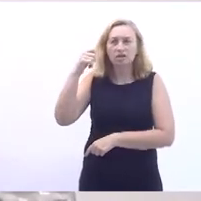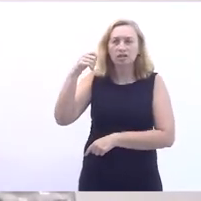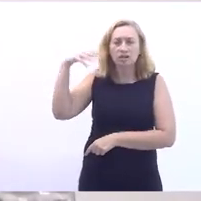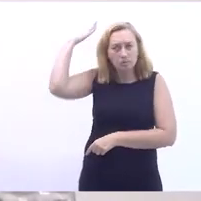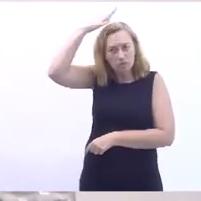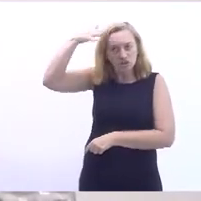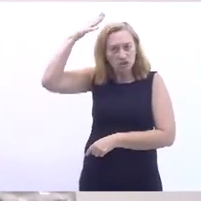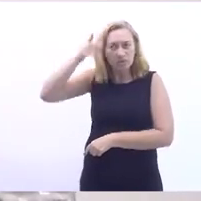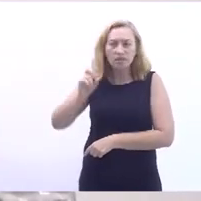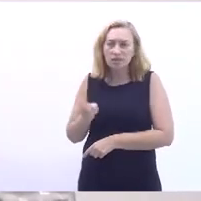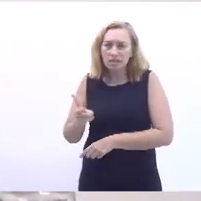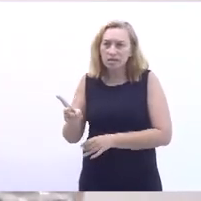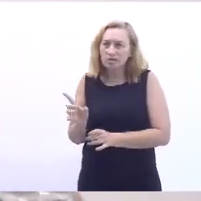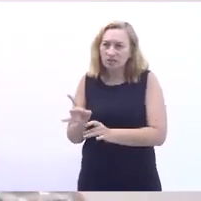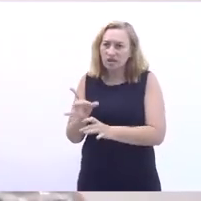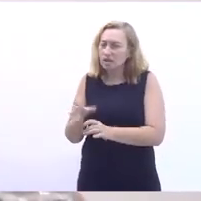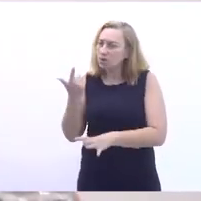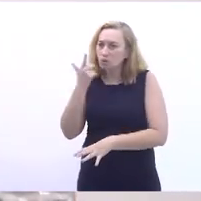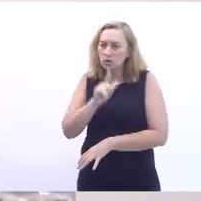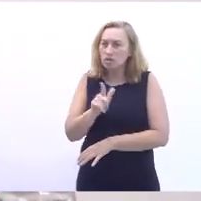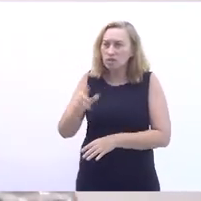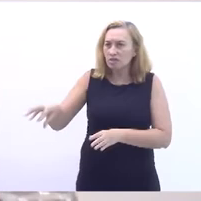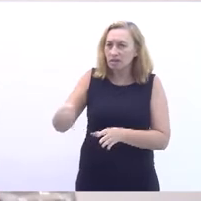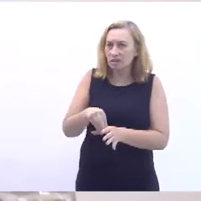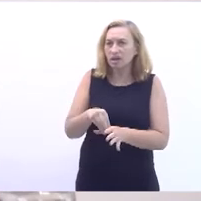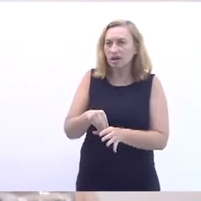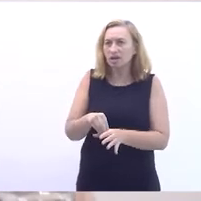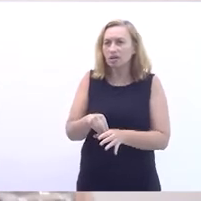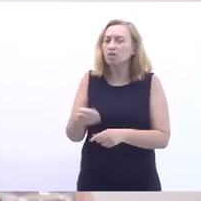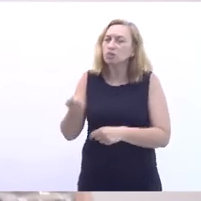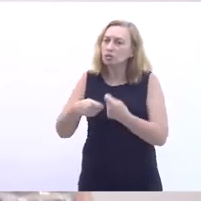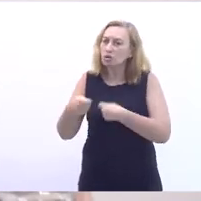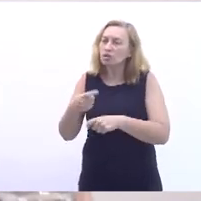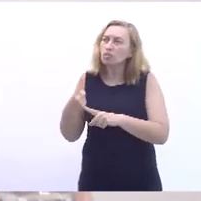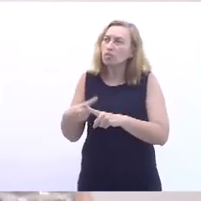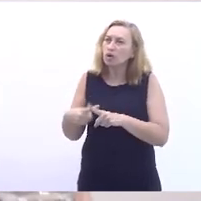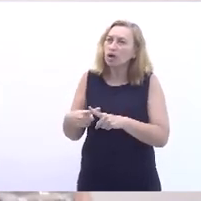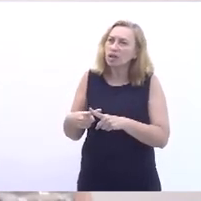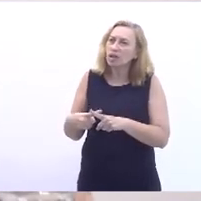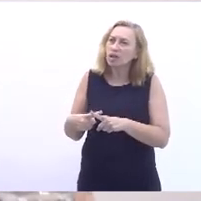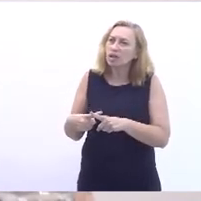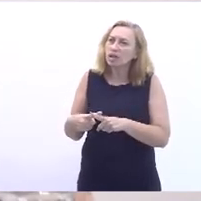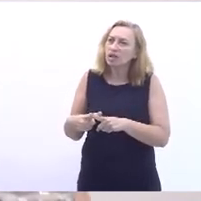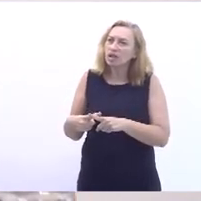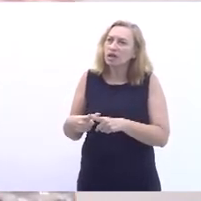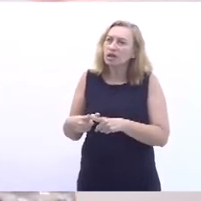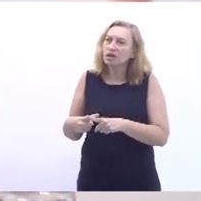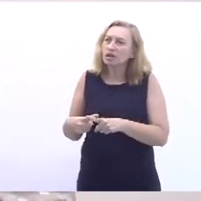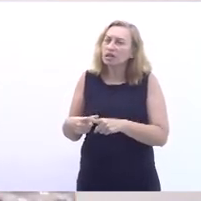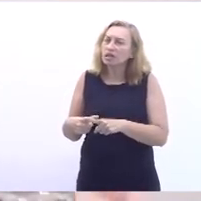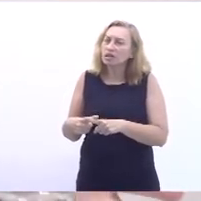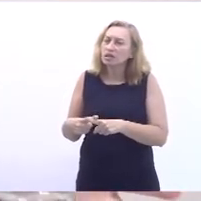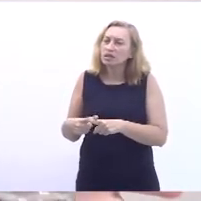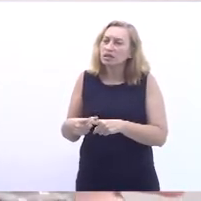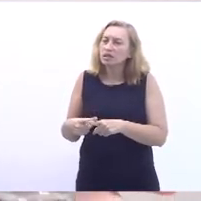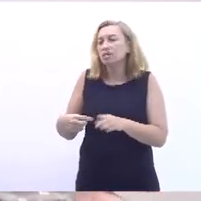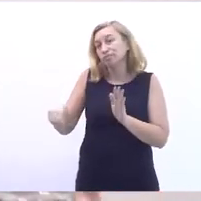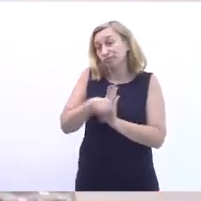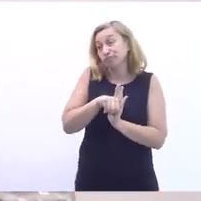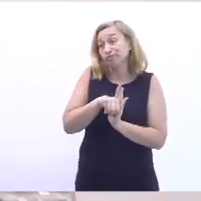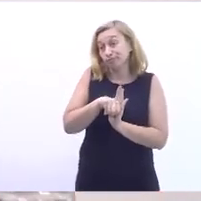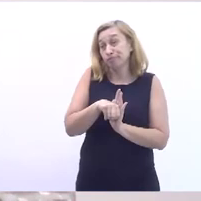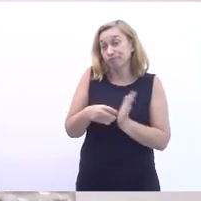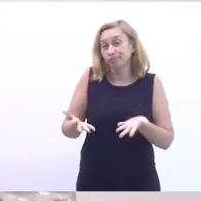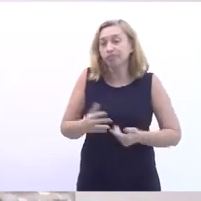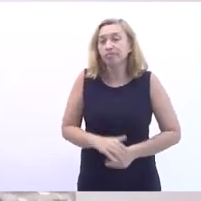atuaram no varejo que também não conseguiram entrar no negócio porque tavão tavão tinha antecedentes penais